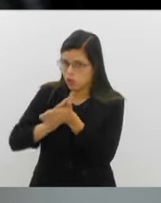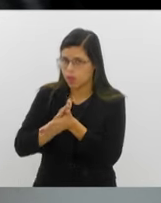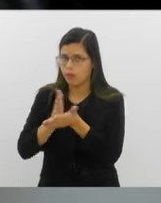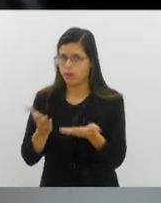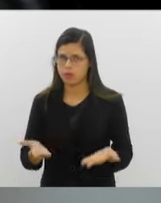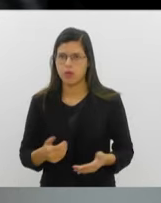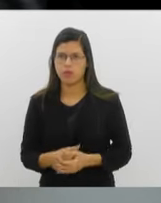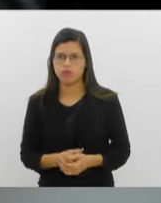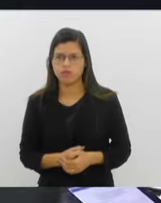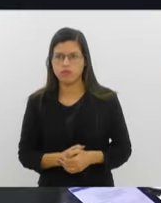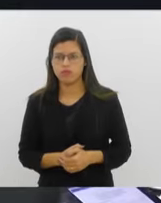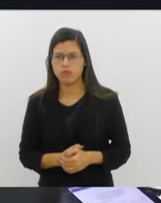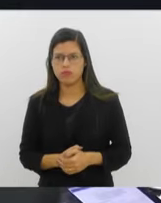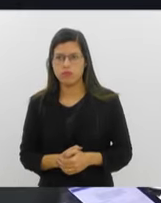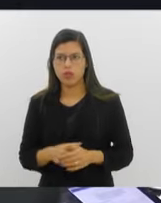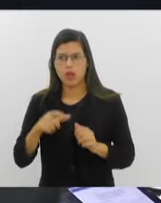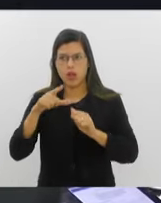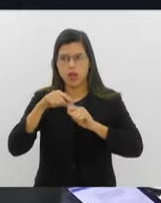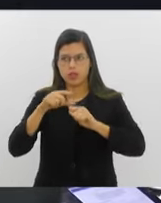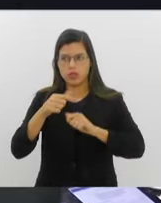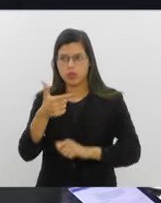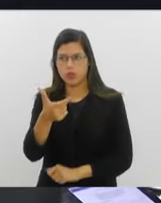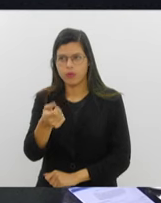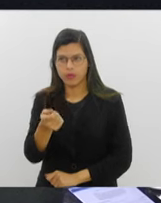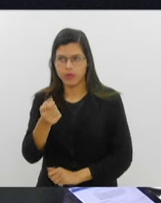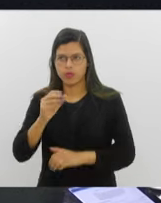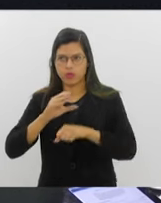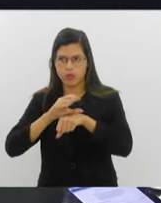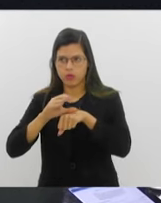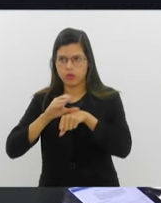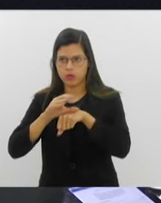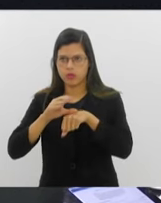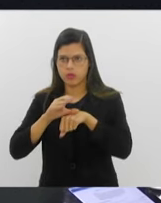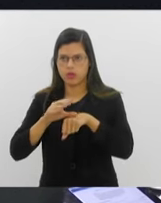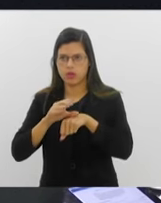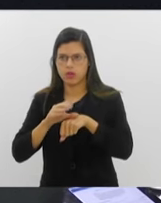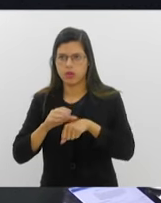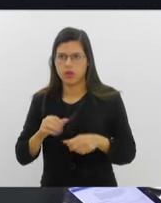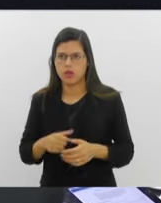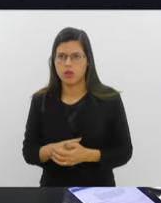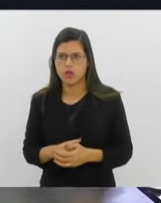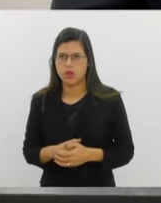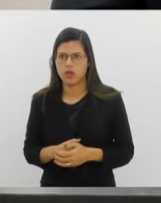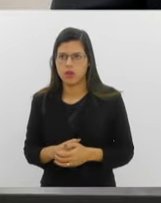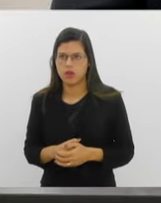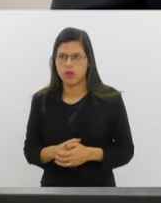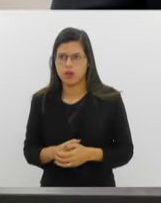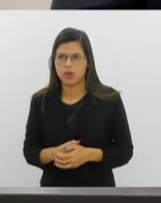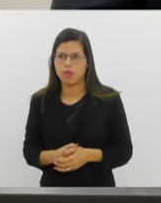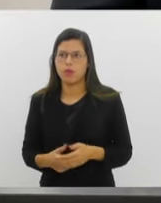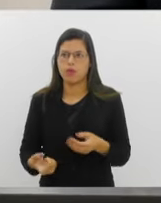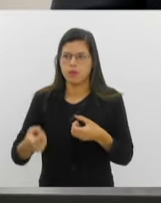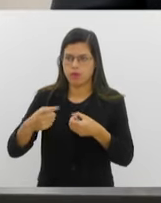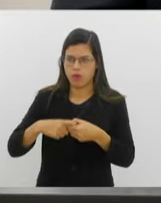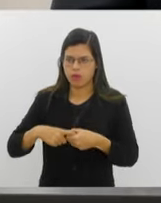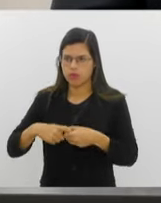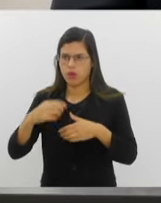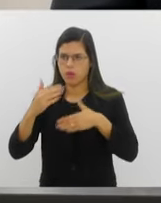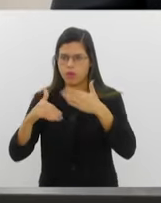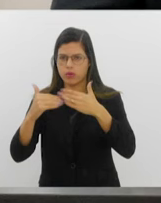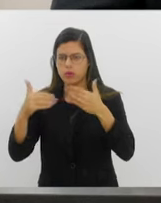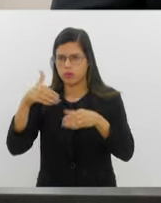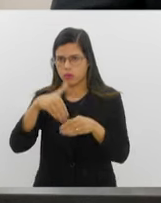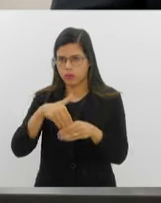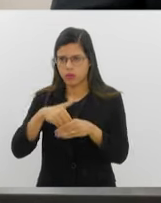não é o artigo 20. Artigo 20 da Constituição. Então, vamos chamar os trabalhos à ordem e reiniciar o processo de votação. A deputada